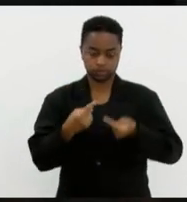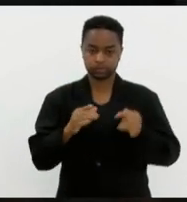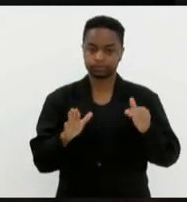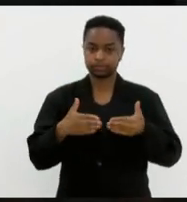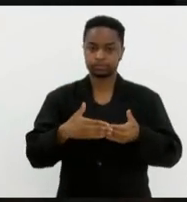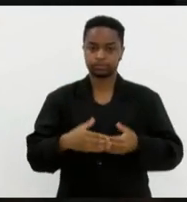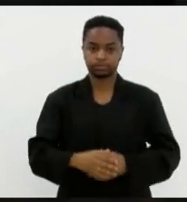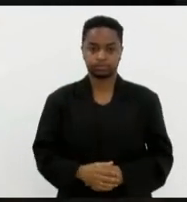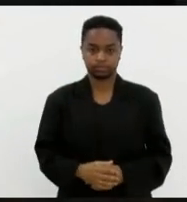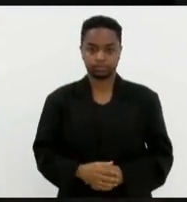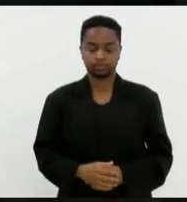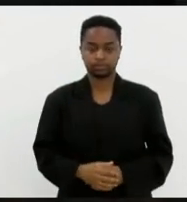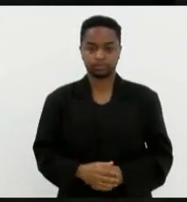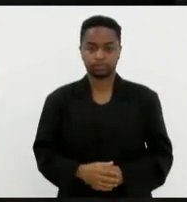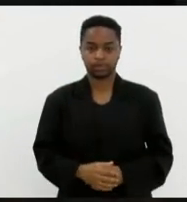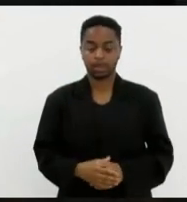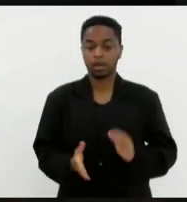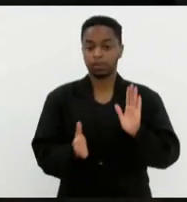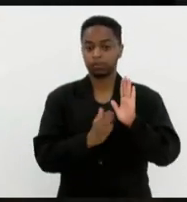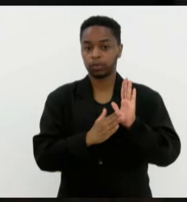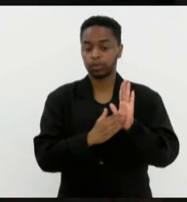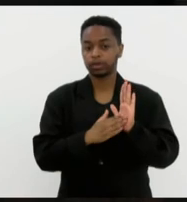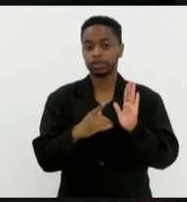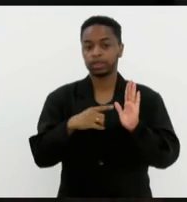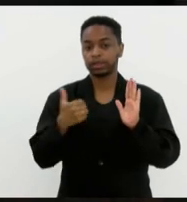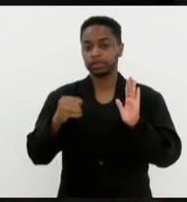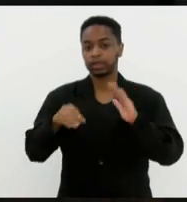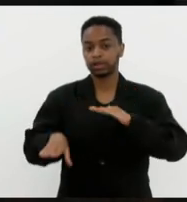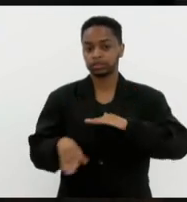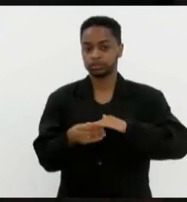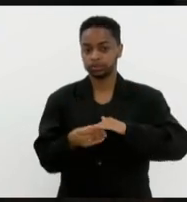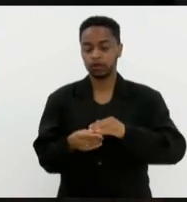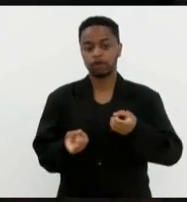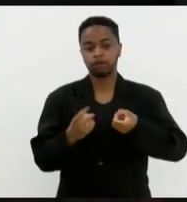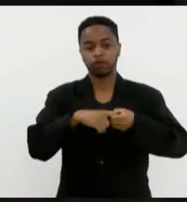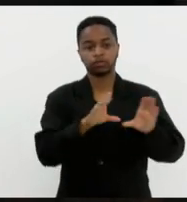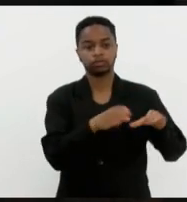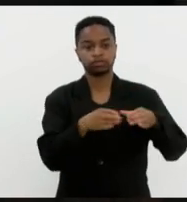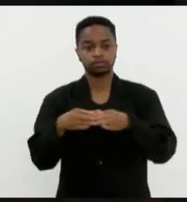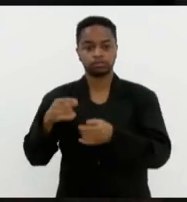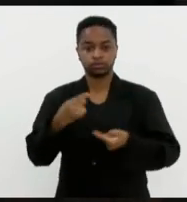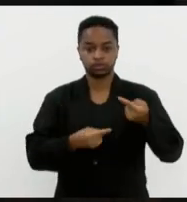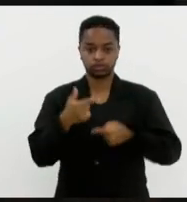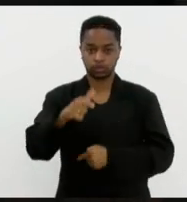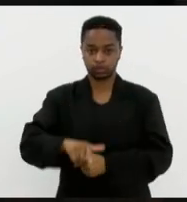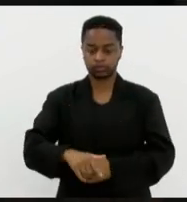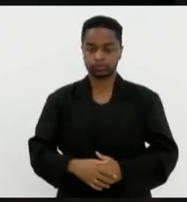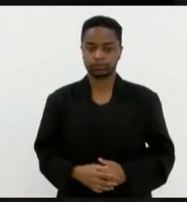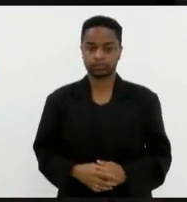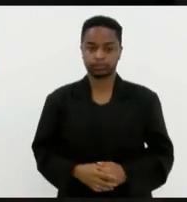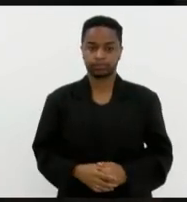encerrada a discussão, a presente proposta recebeu 10 emendas e retorna às comissões técnicas.